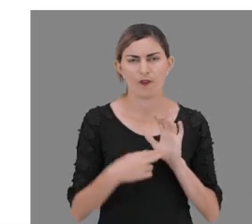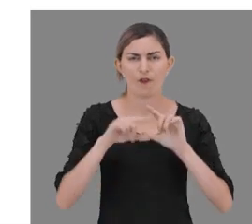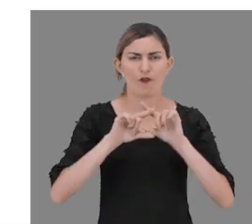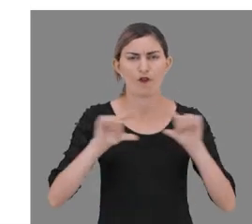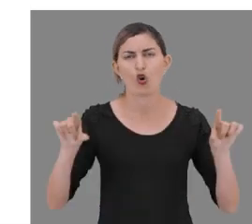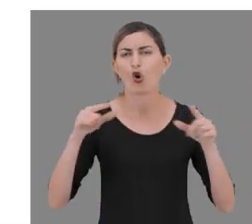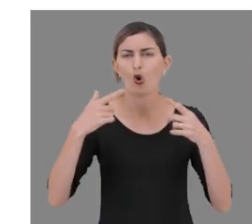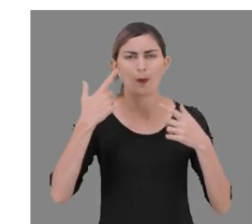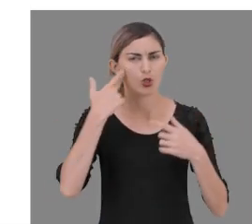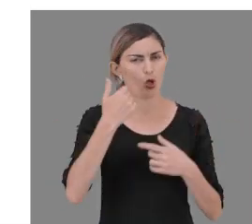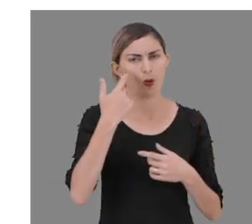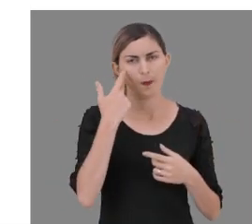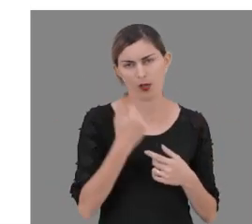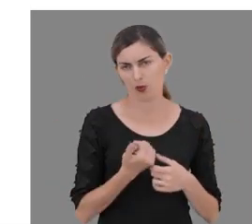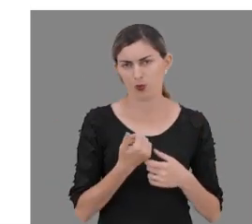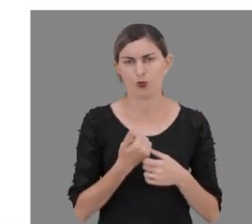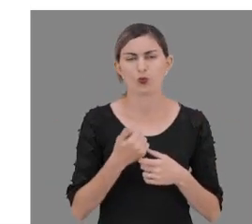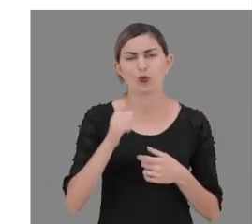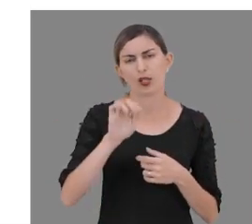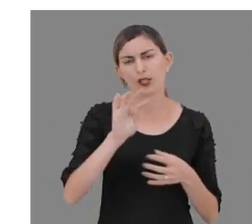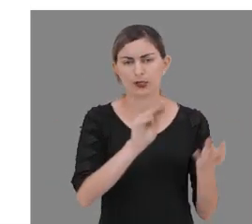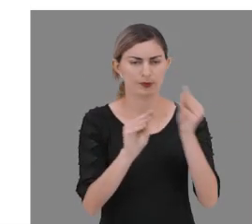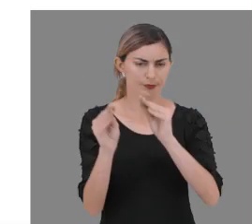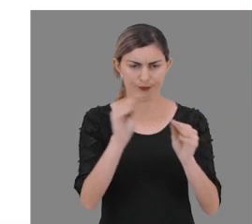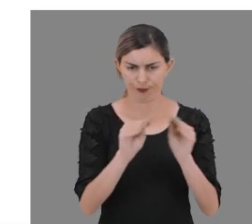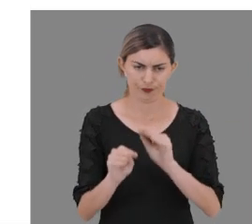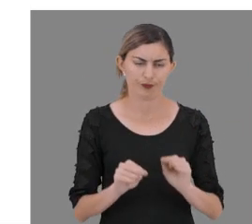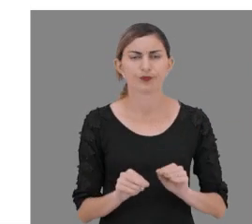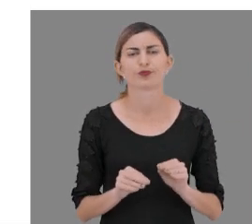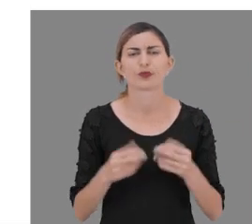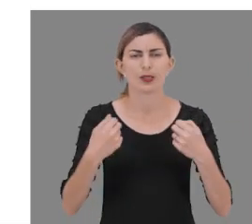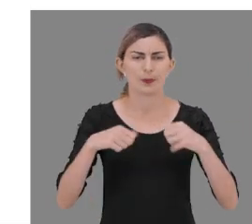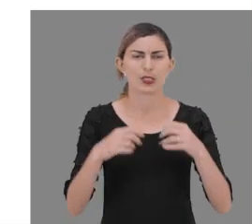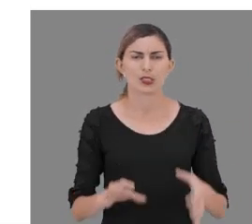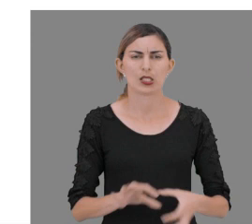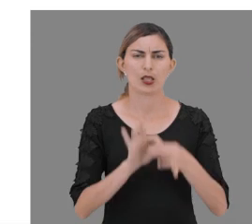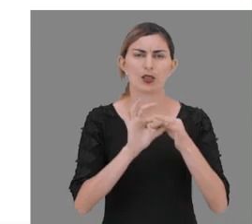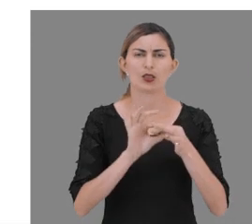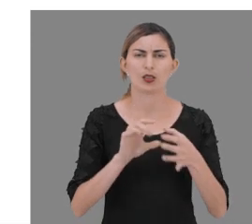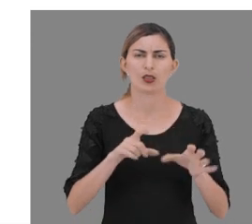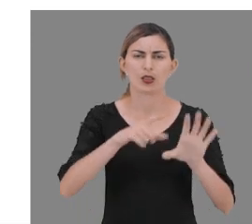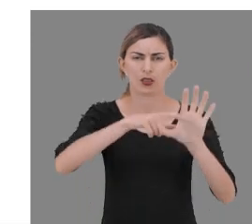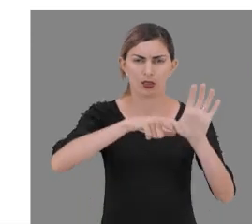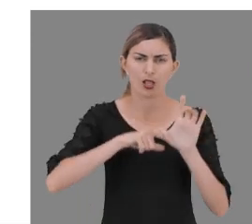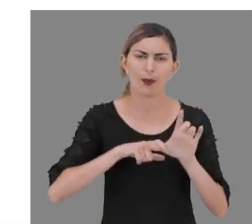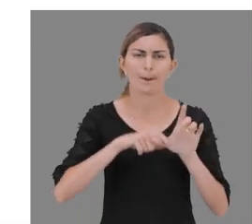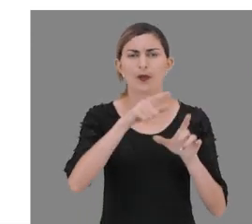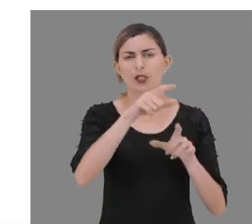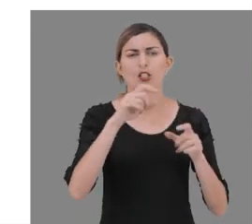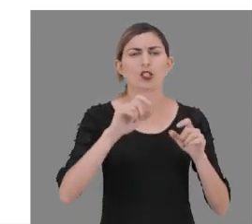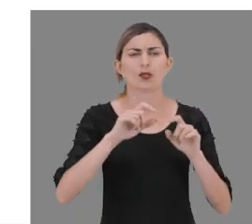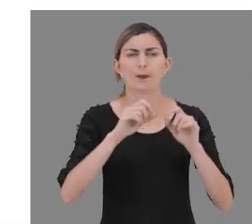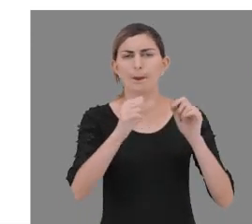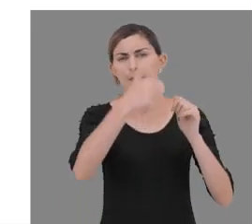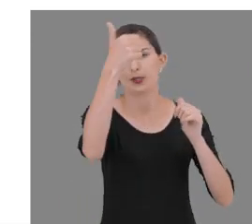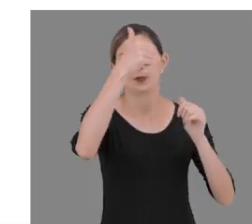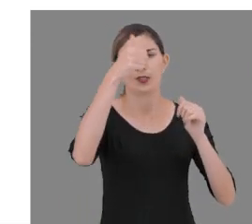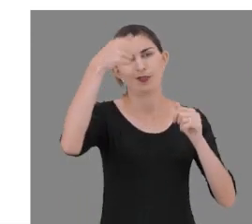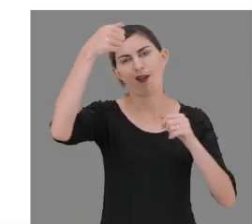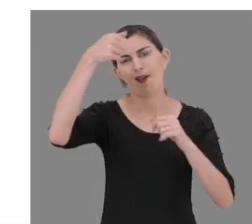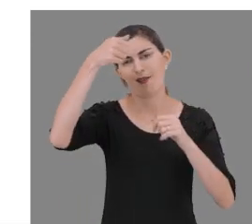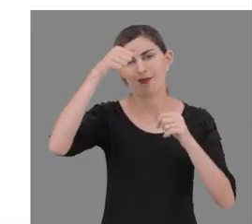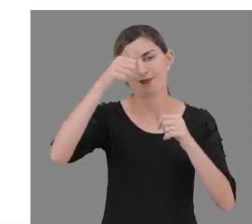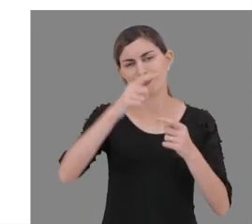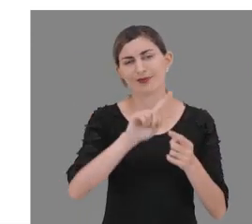que é a segunda forma normal, aonde os atributos eles devem depender totalmente da sua